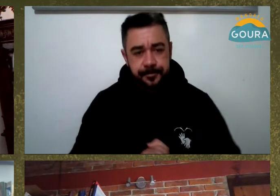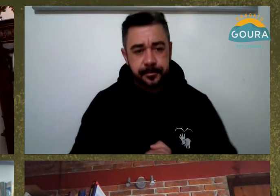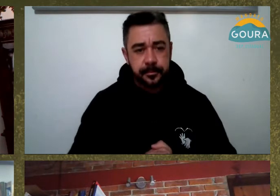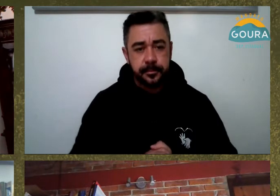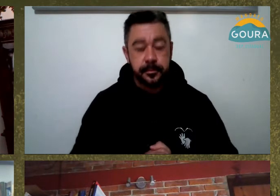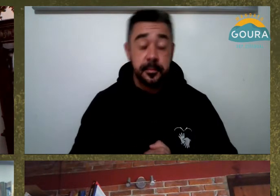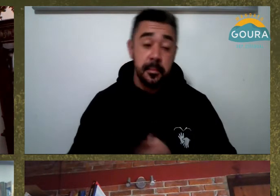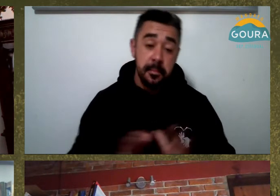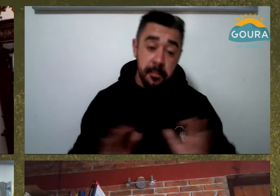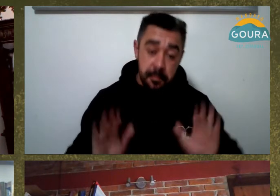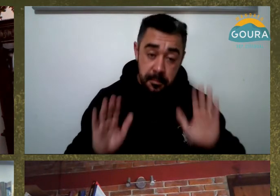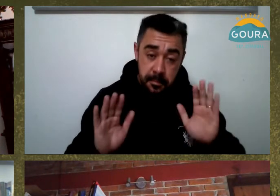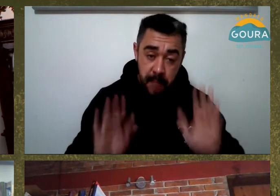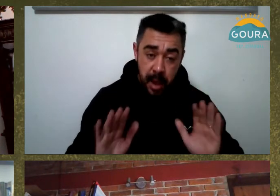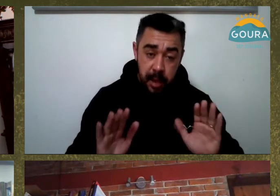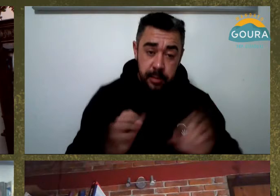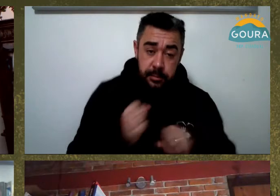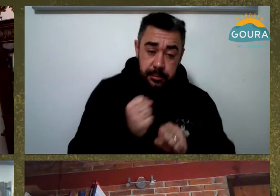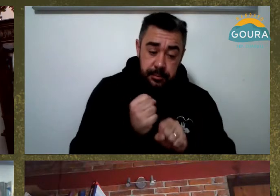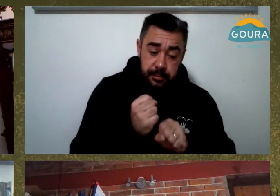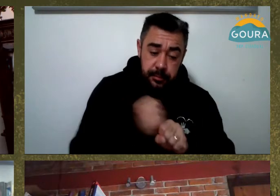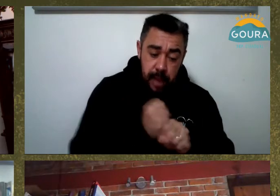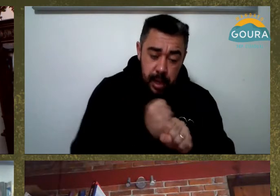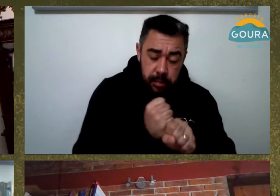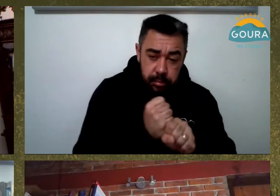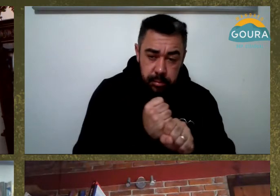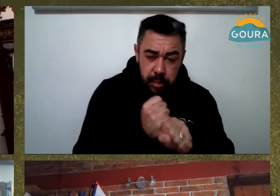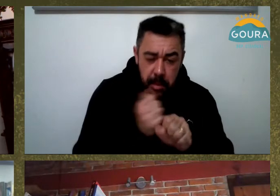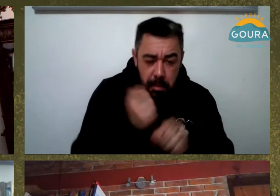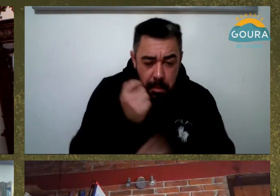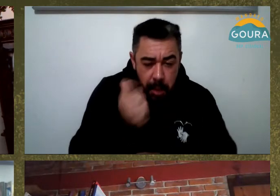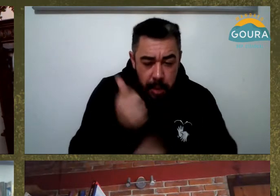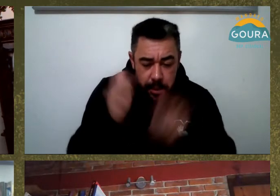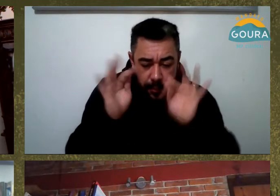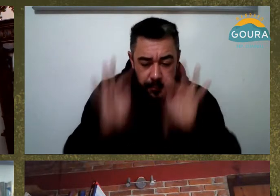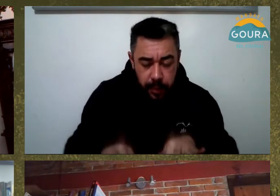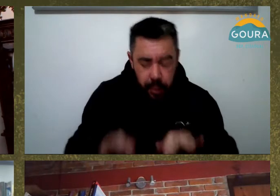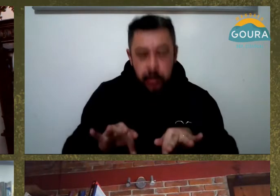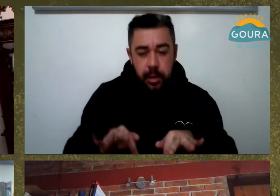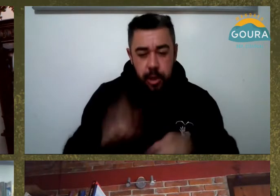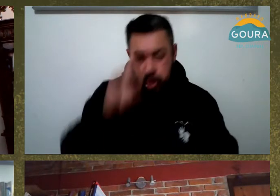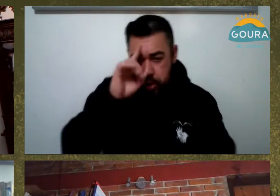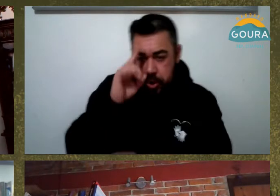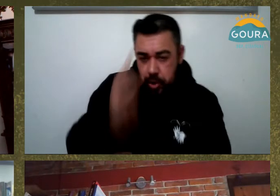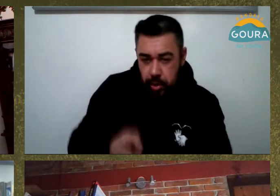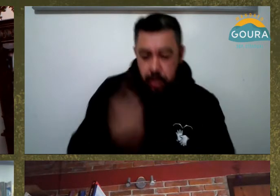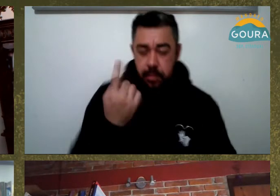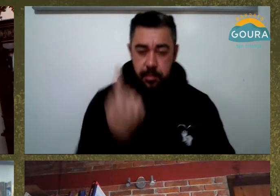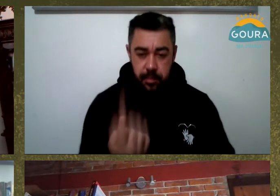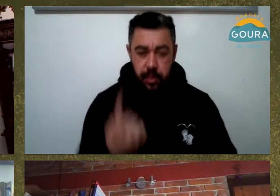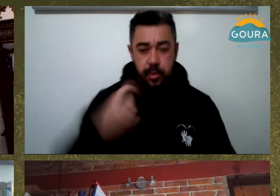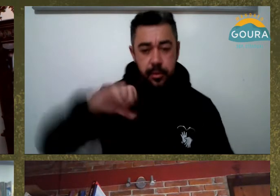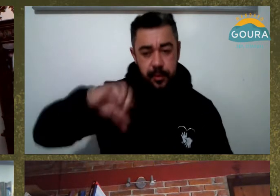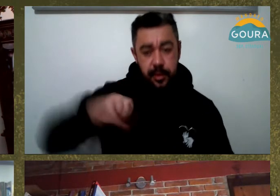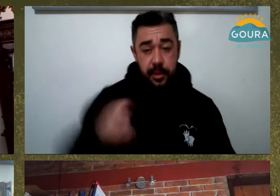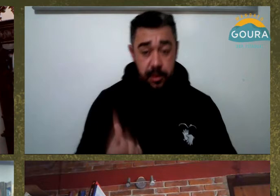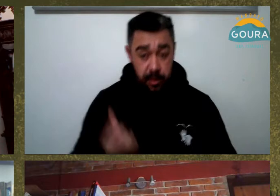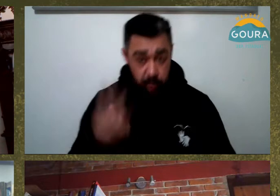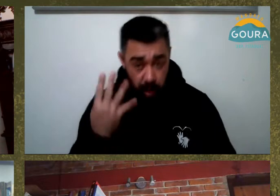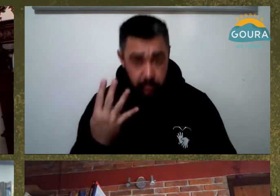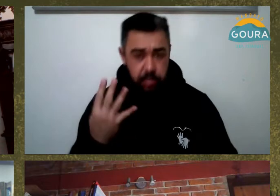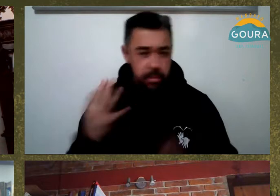Contudo, nos últimos anos da ditadura, que terminou em 1974, como se lembram também com